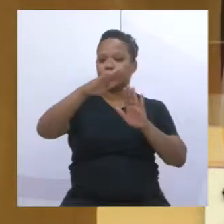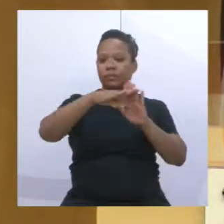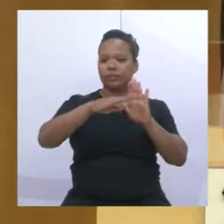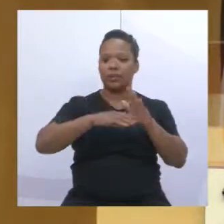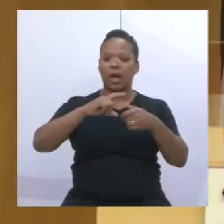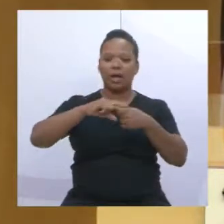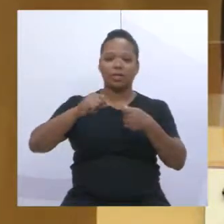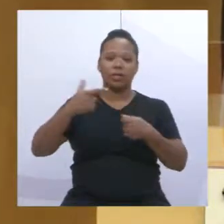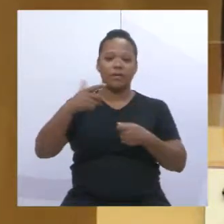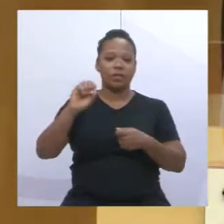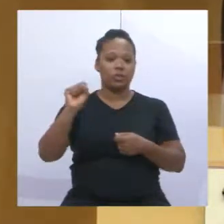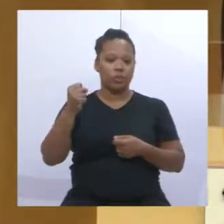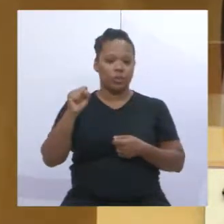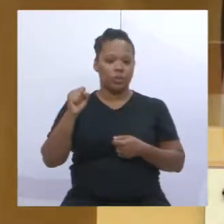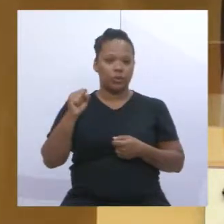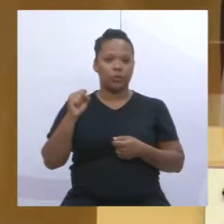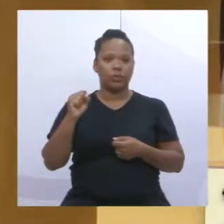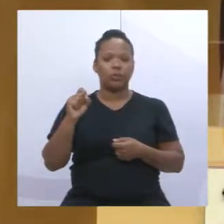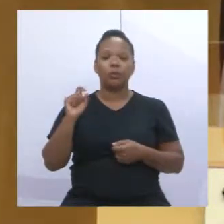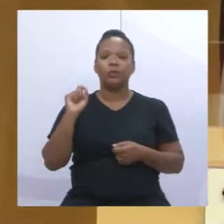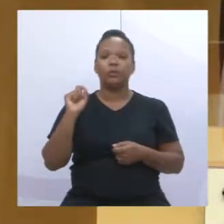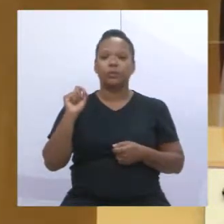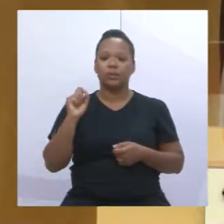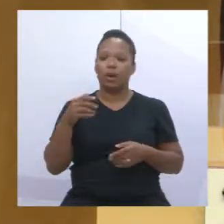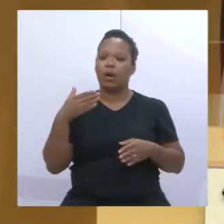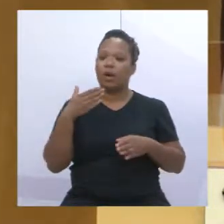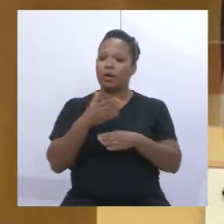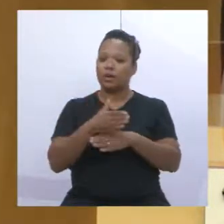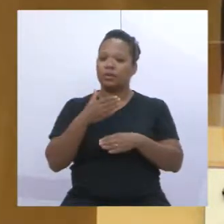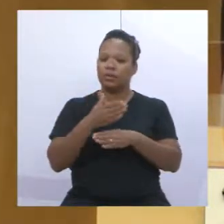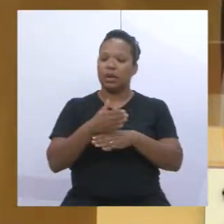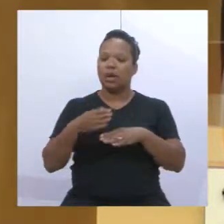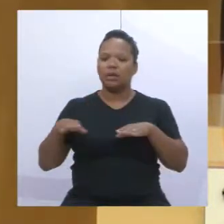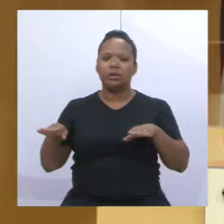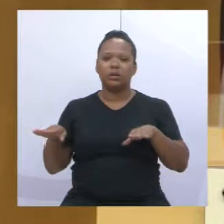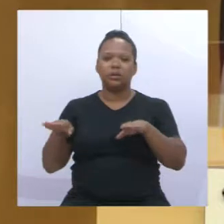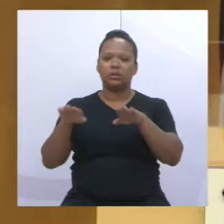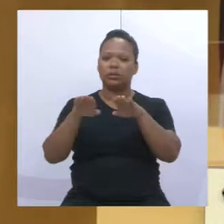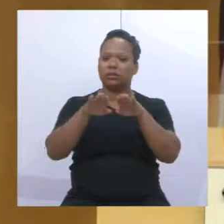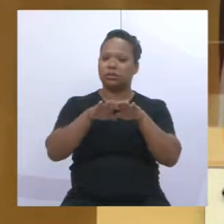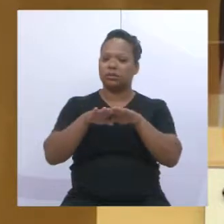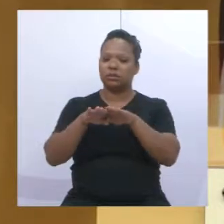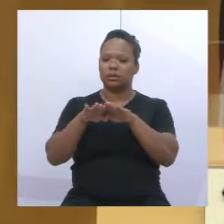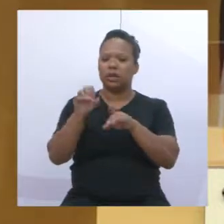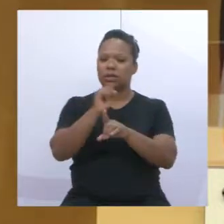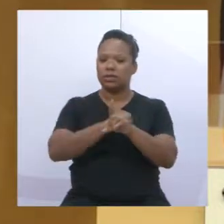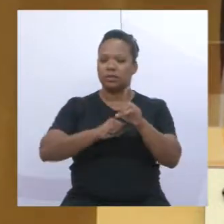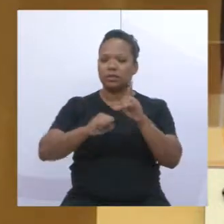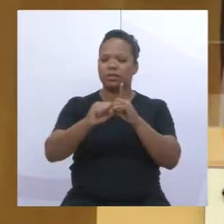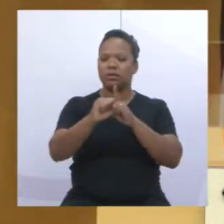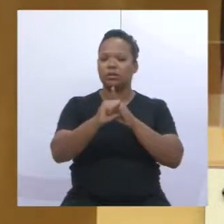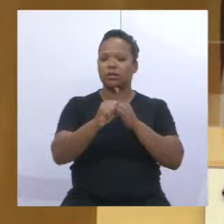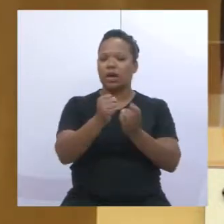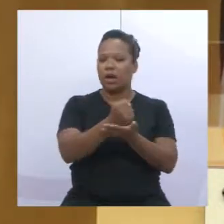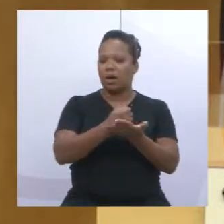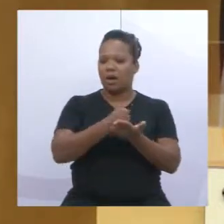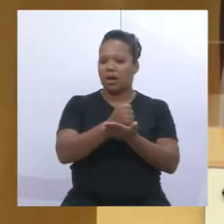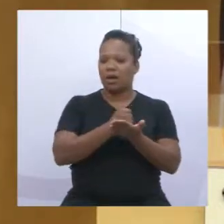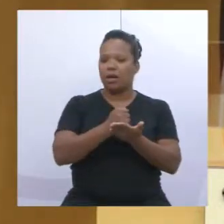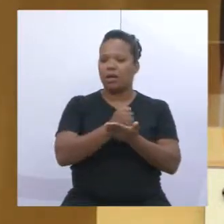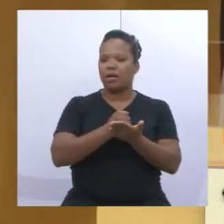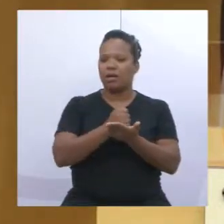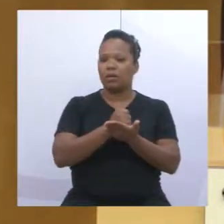artigo 28 que o acesso universal, igualitário, à assistência farmacêutica